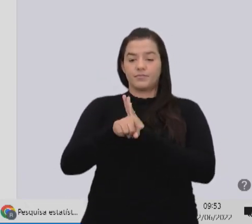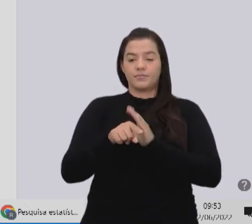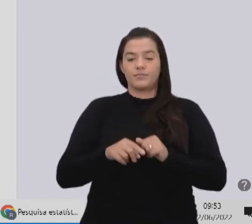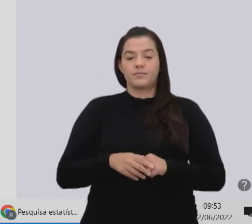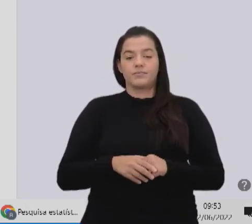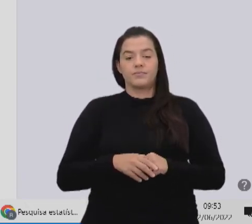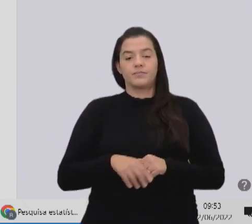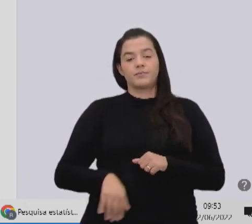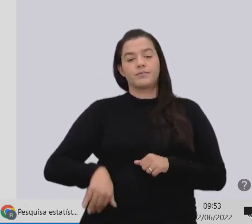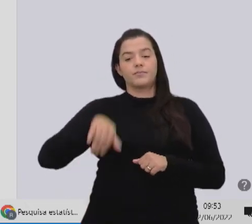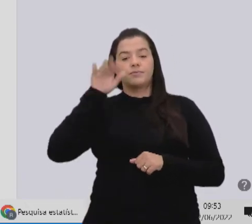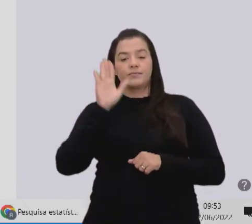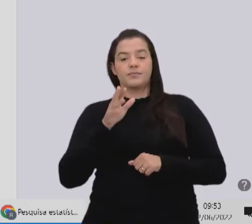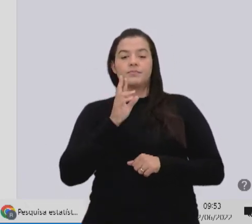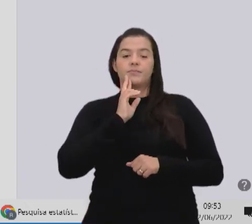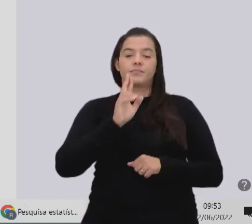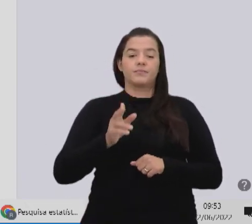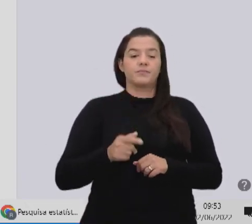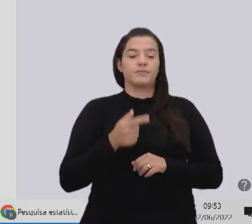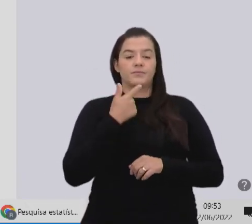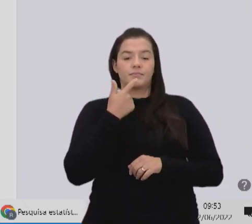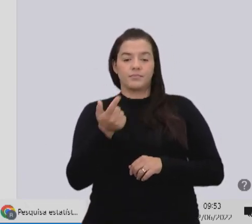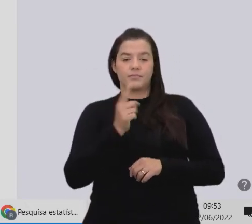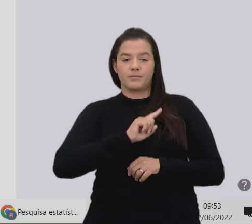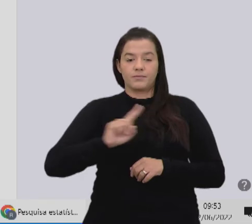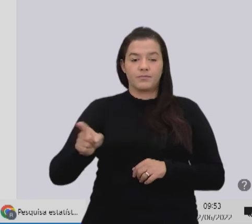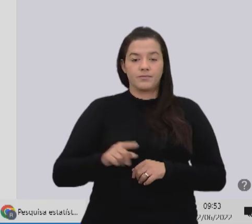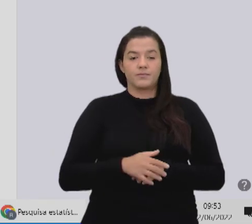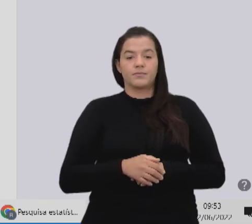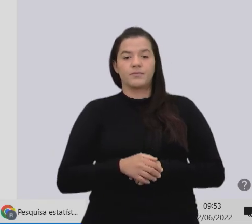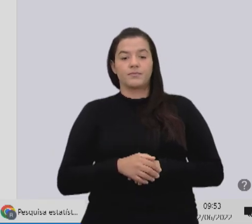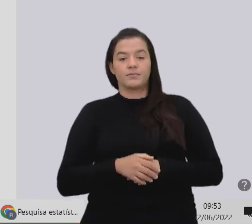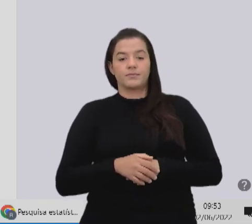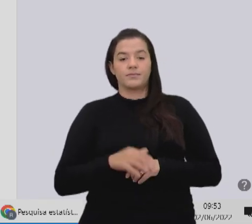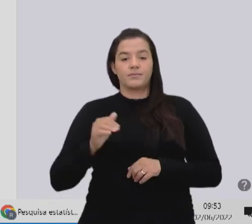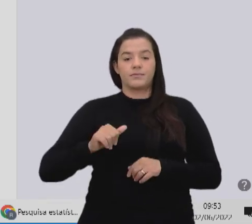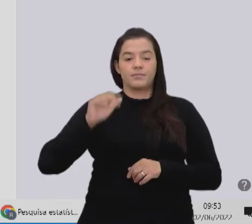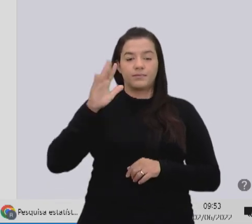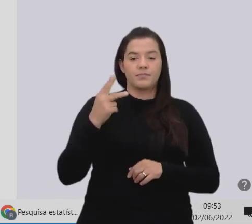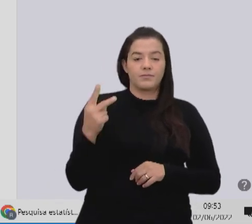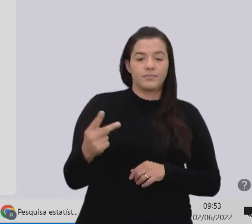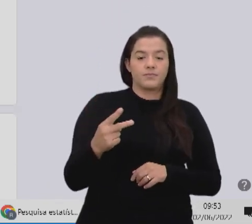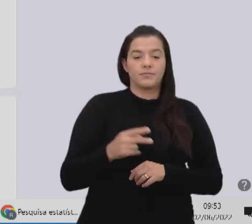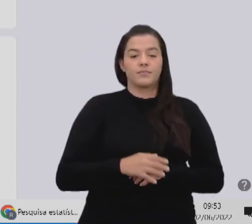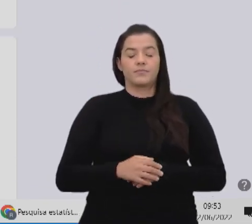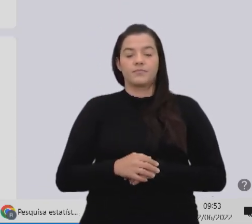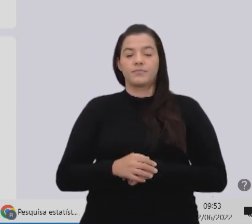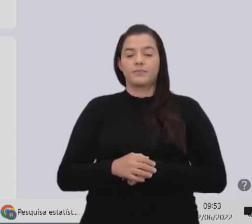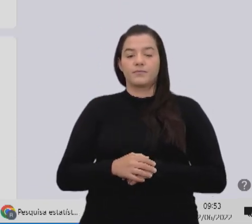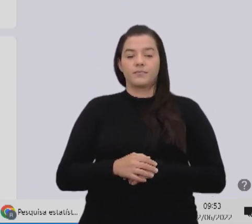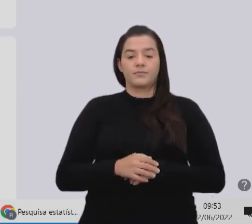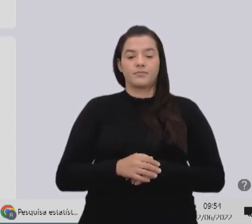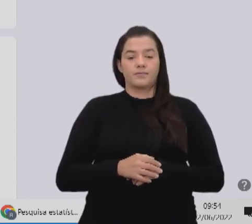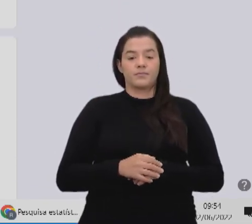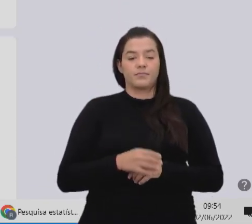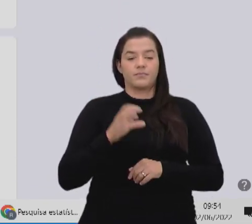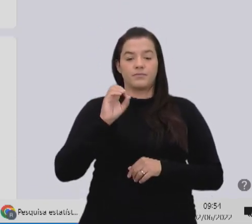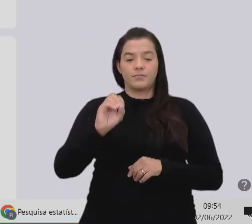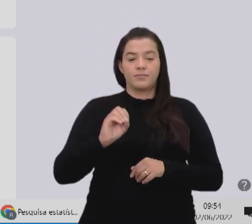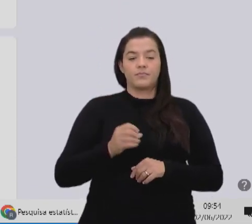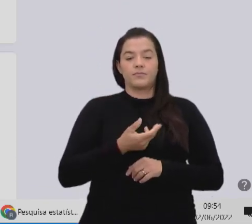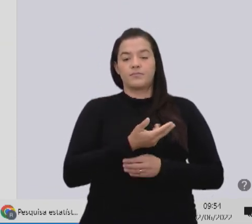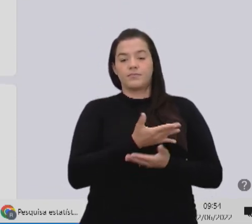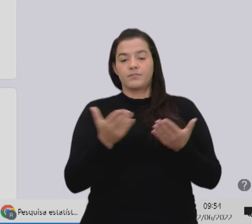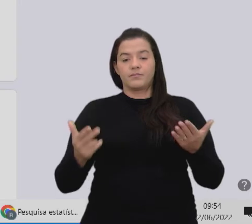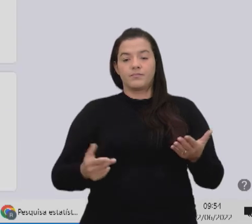1, qual foi a resposta que mais apareceu? Não. Pergunta 2, qual foi a resposta que mais apareceu? 2. Pergunta 3, qual foi a resposta que mais apareceu? 0. Então você